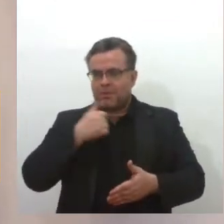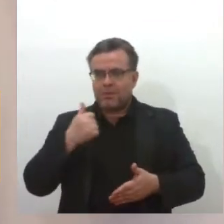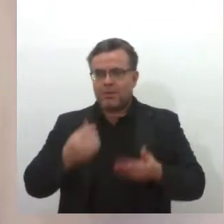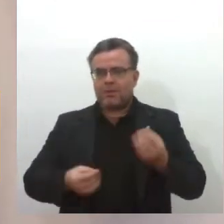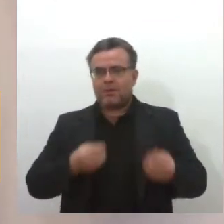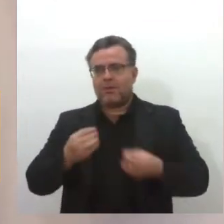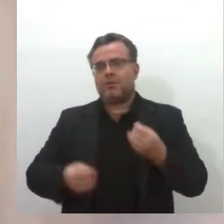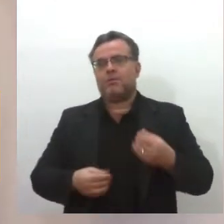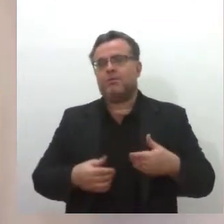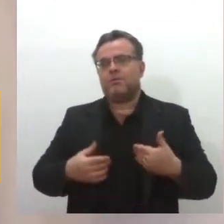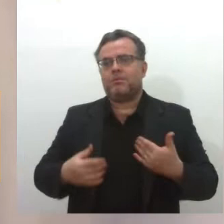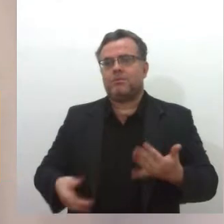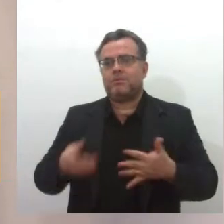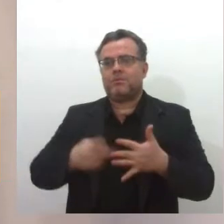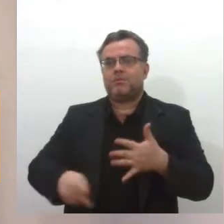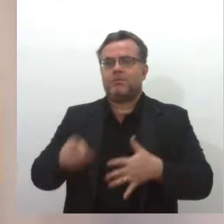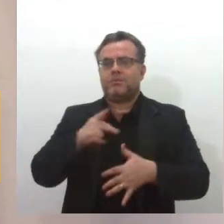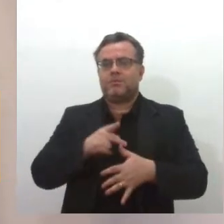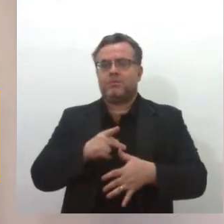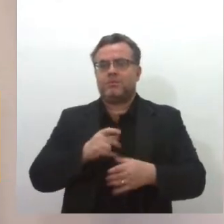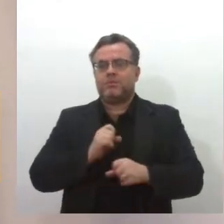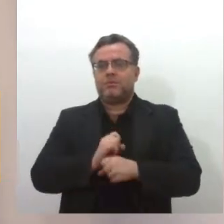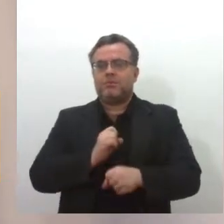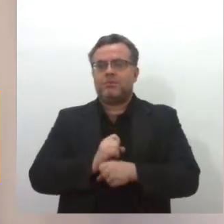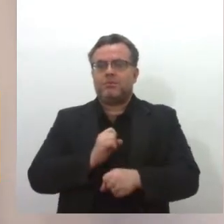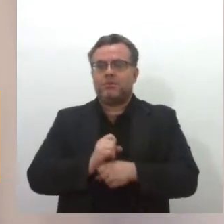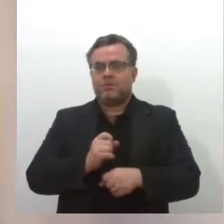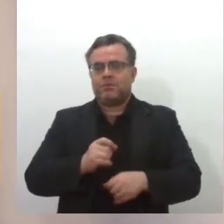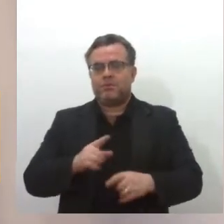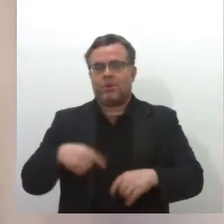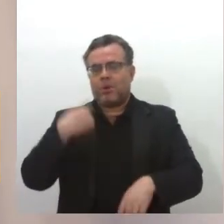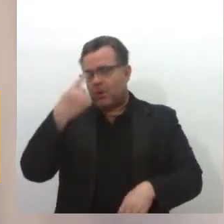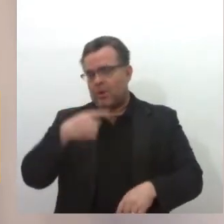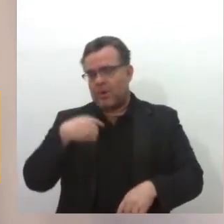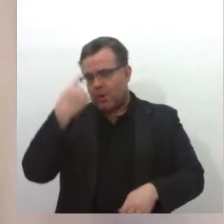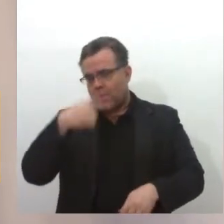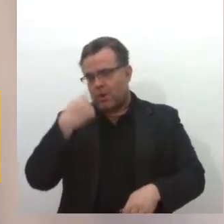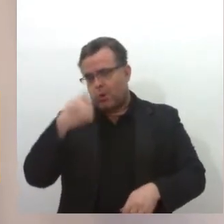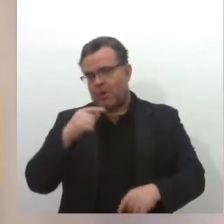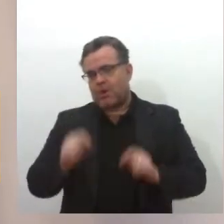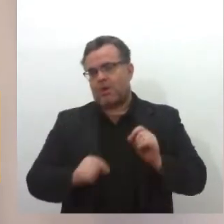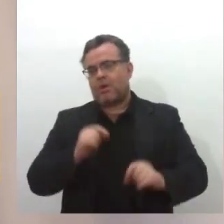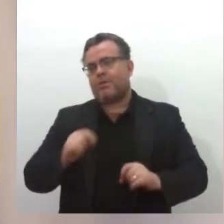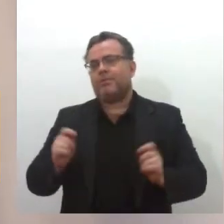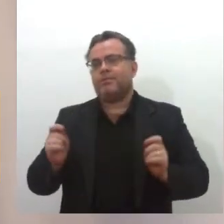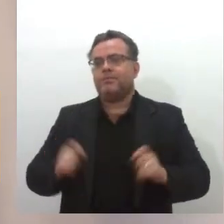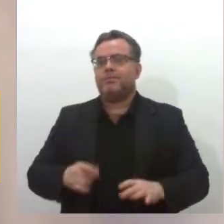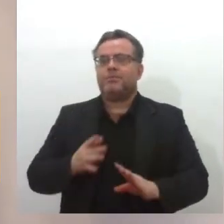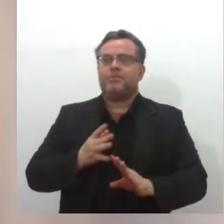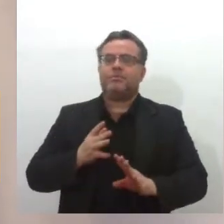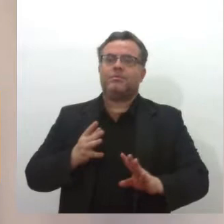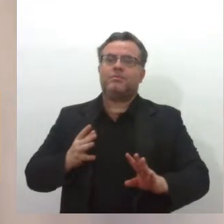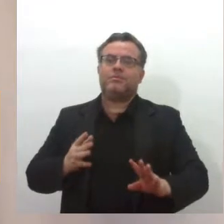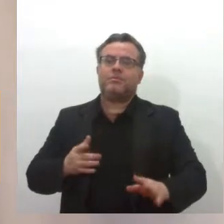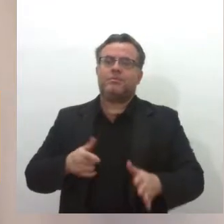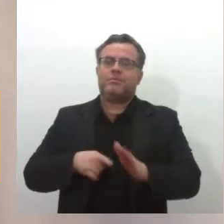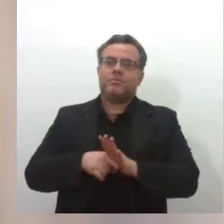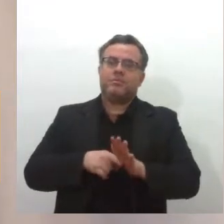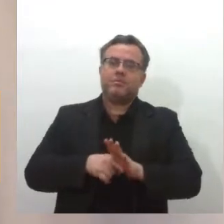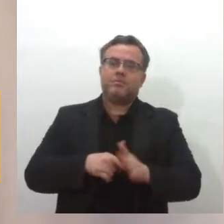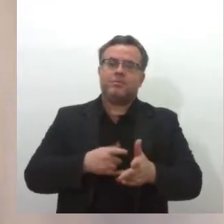eles não são prioridades, eles esperam muito tempo para ser atendido, para fazer as glicemias, os